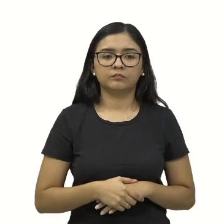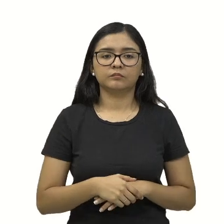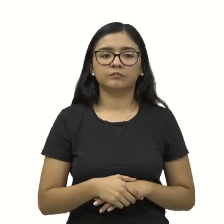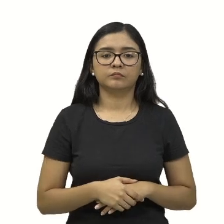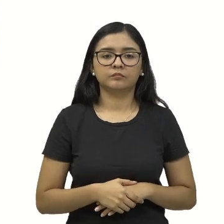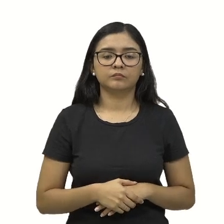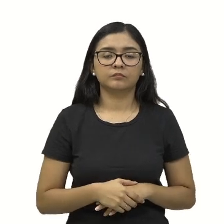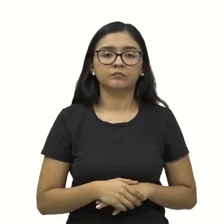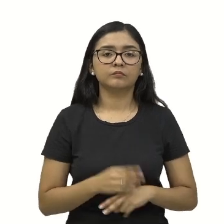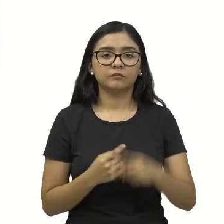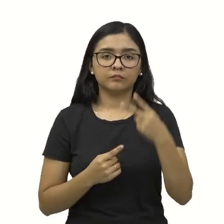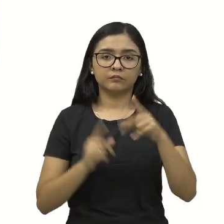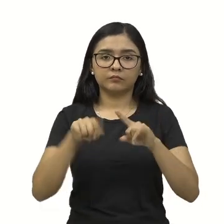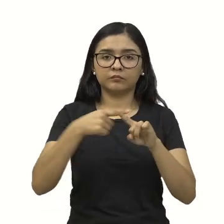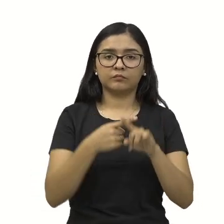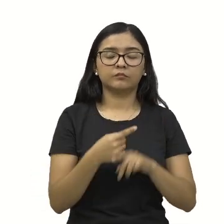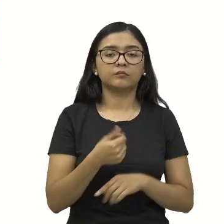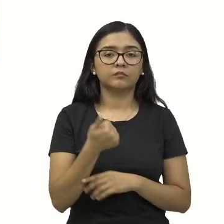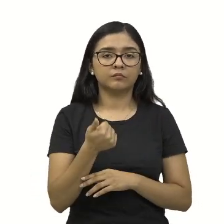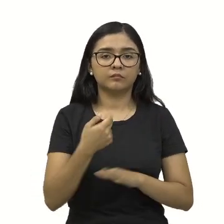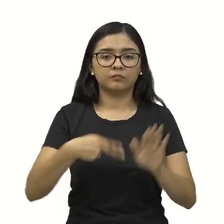vezes 1, 2.